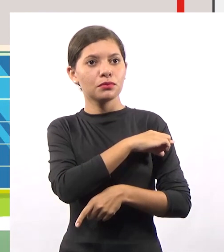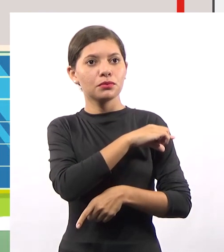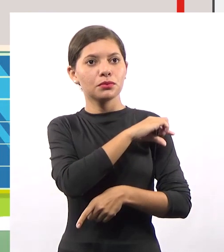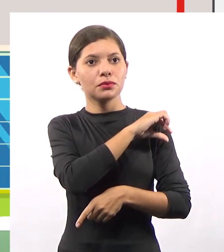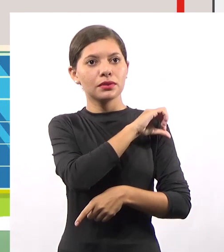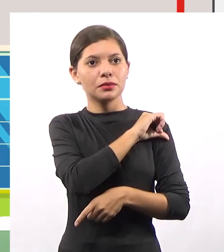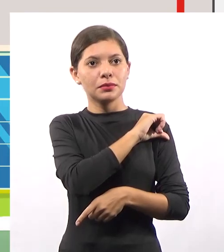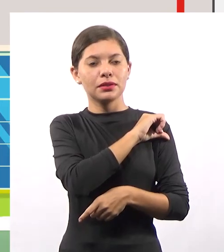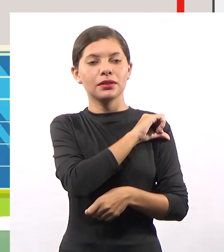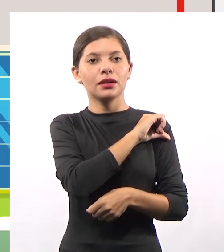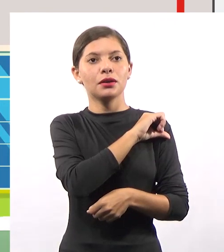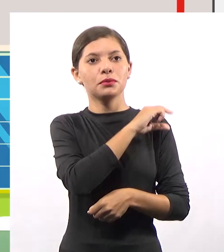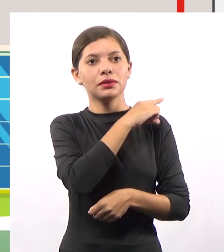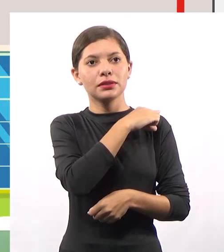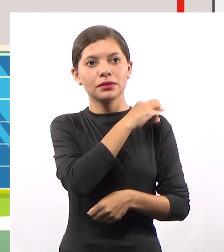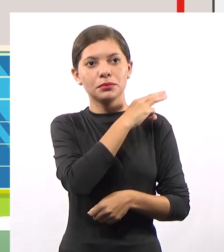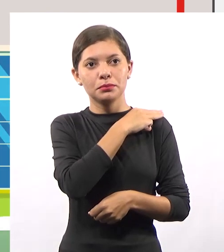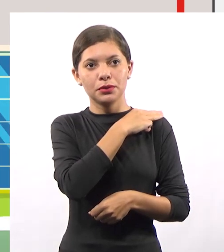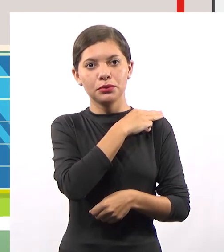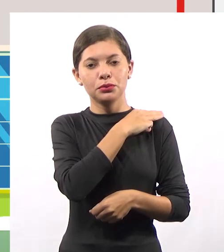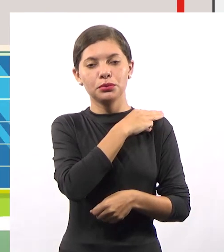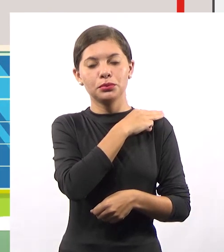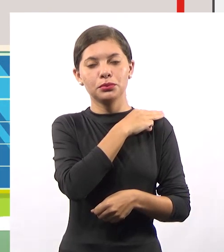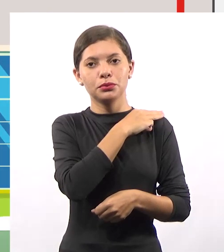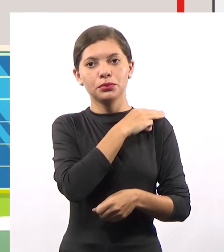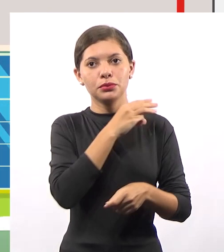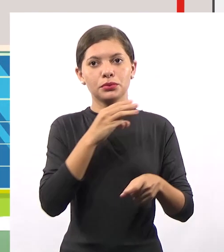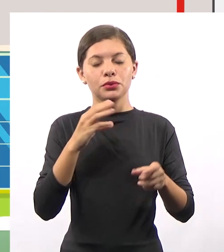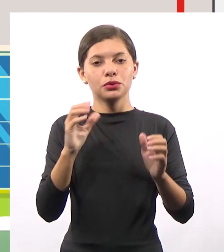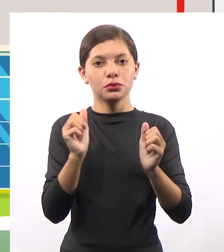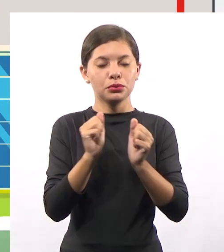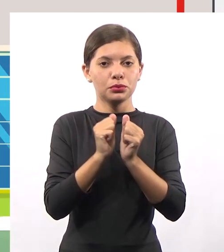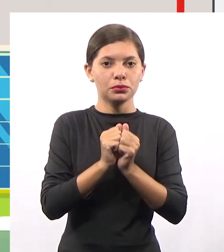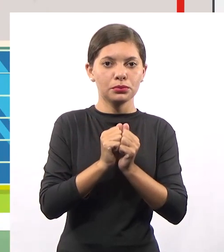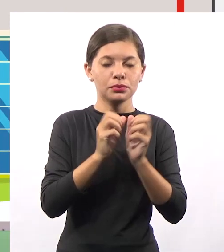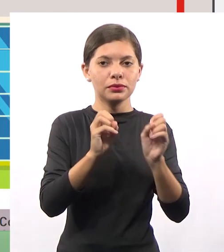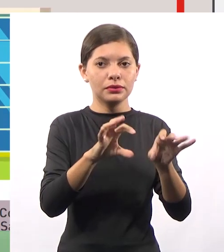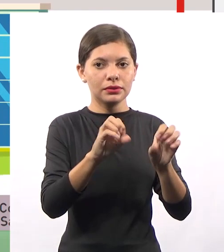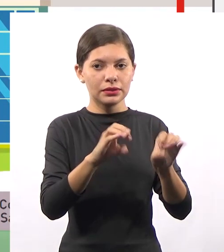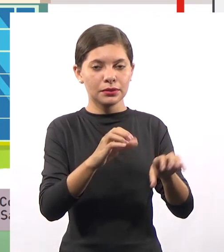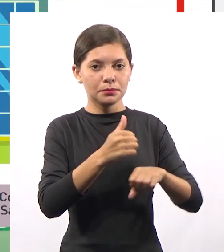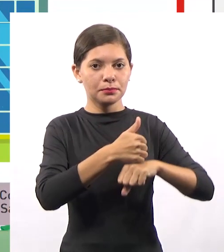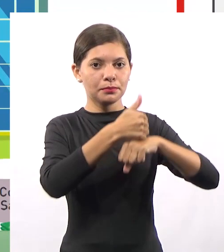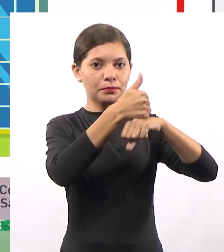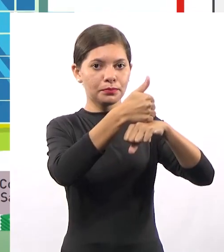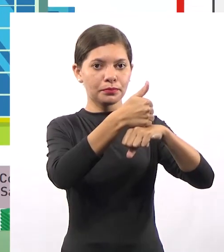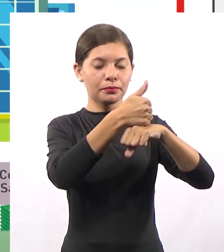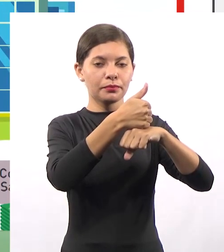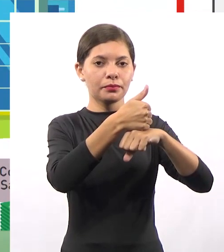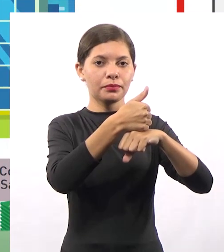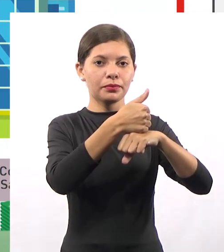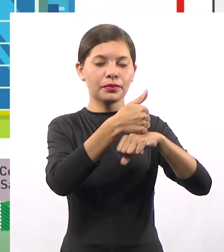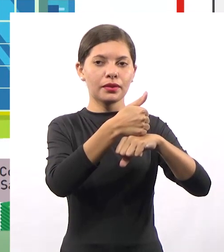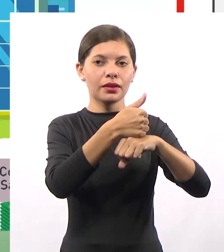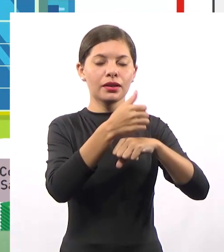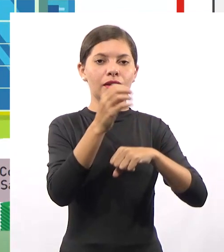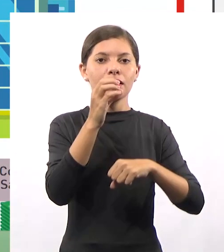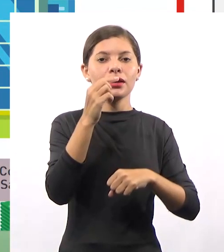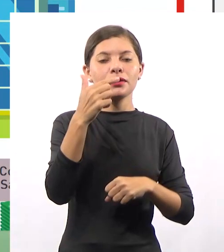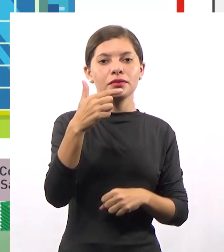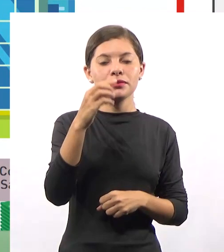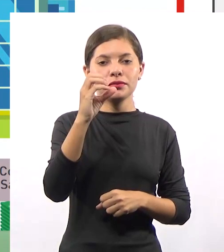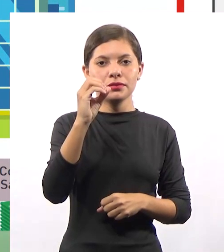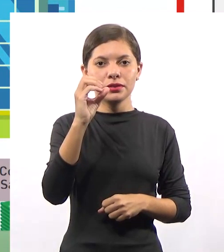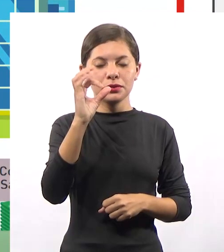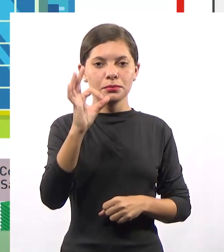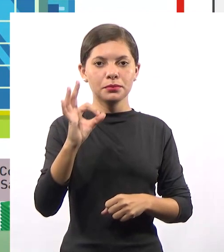caso, incluindo a educação profissional, que a gente vai ver um tópico específico como a LDB possui. E 20% vão se